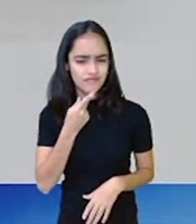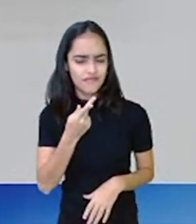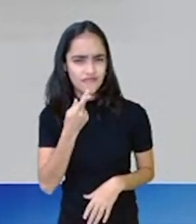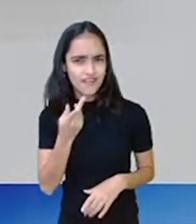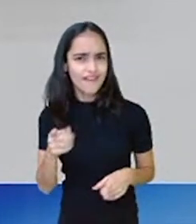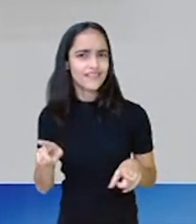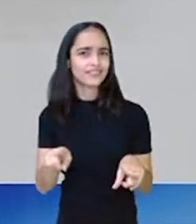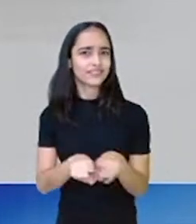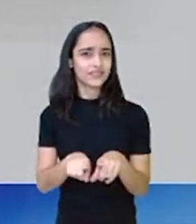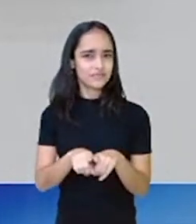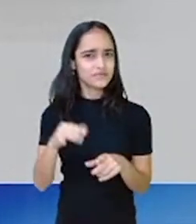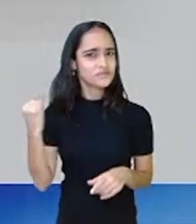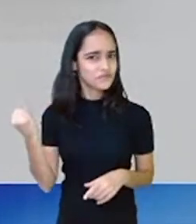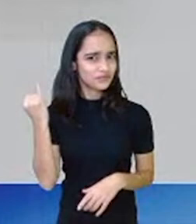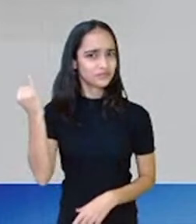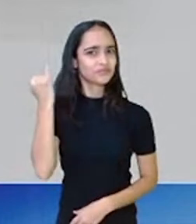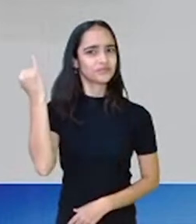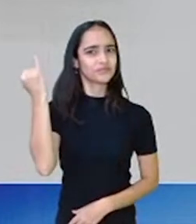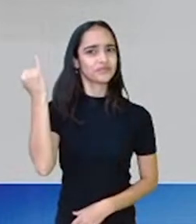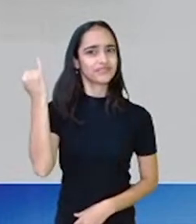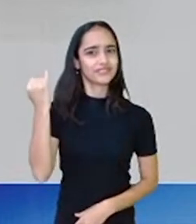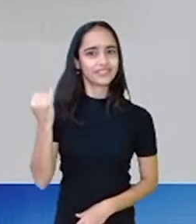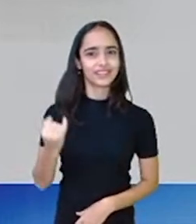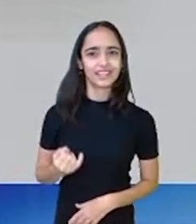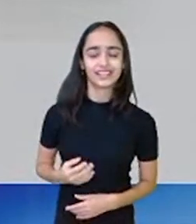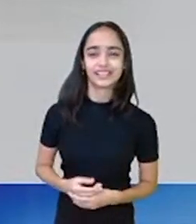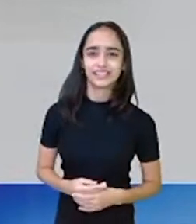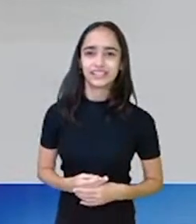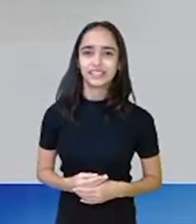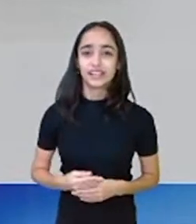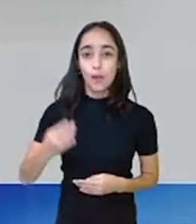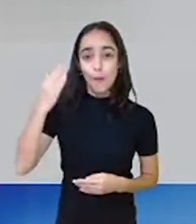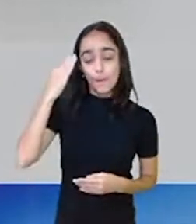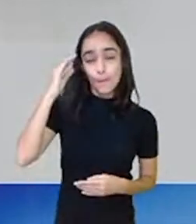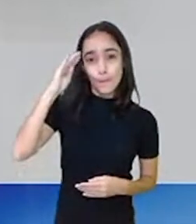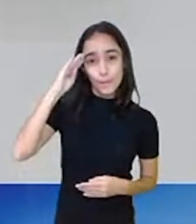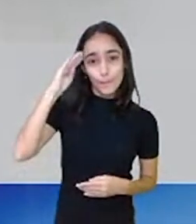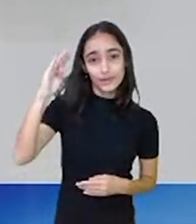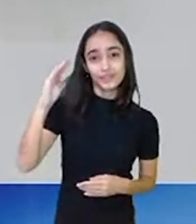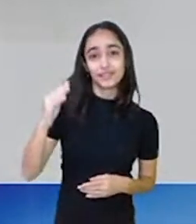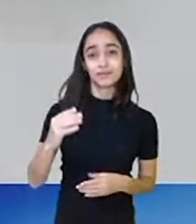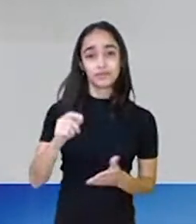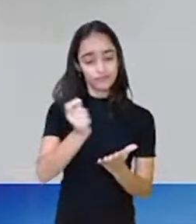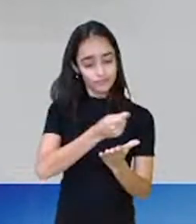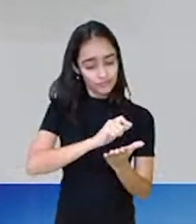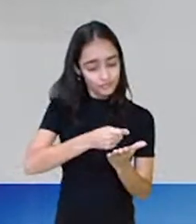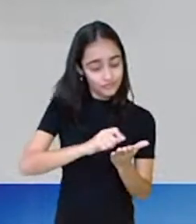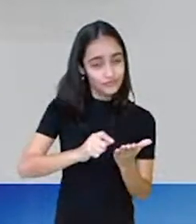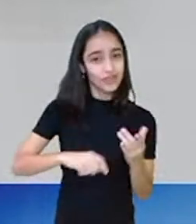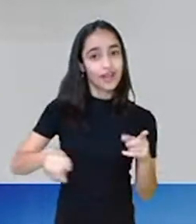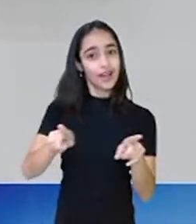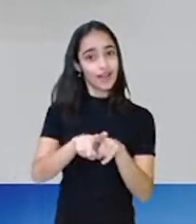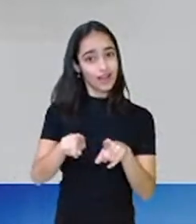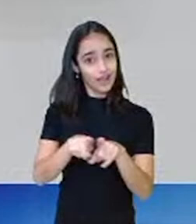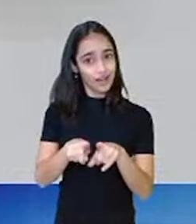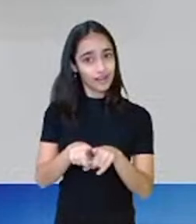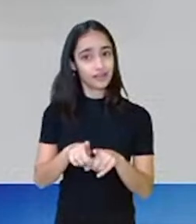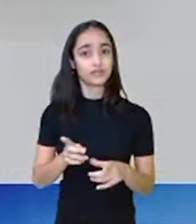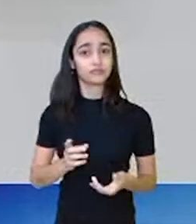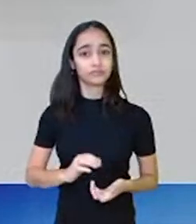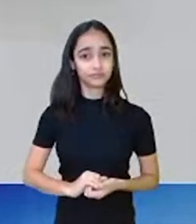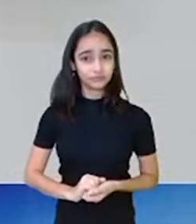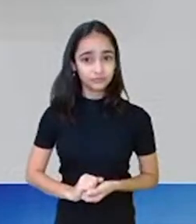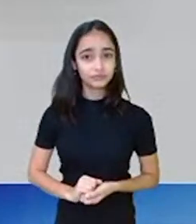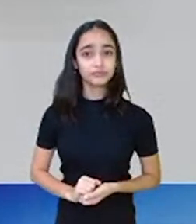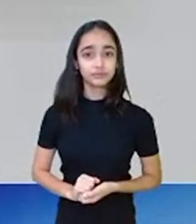importância também. E principalmente na escrita. Como é que eu vou saber que lá o narrador, a pessoa que está escrevendo,